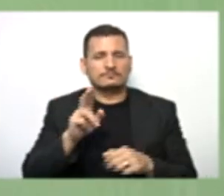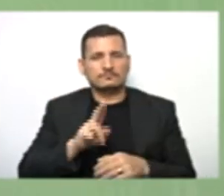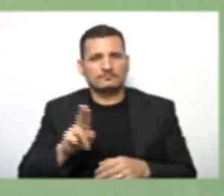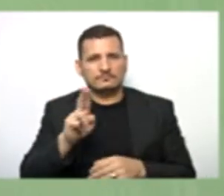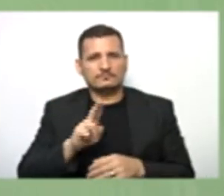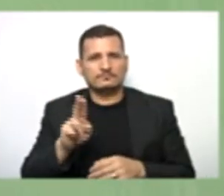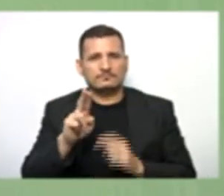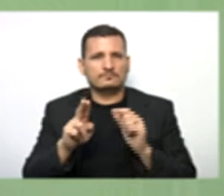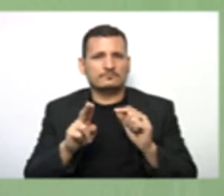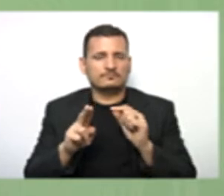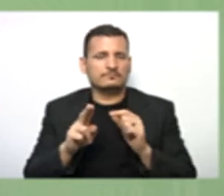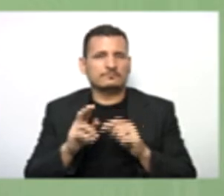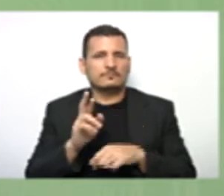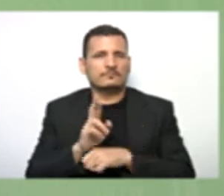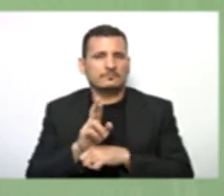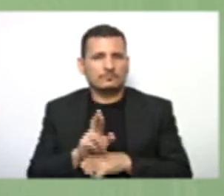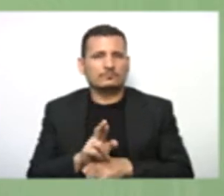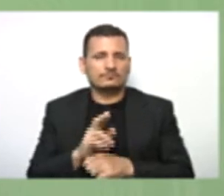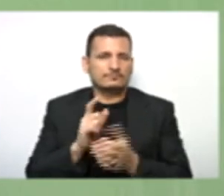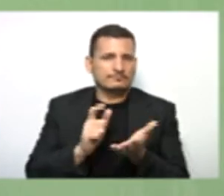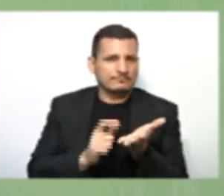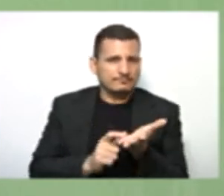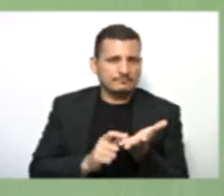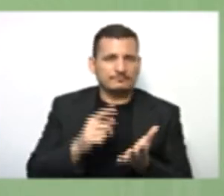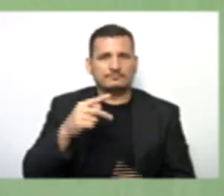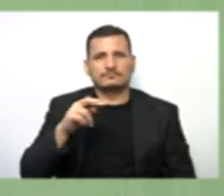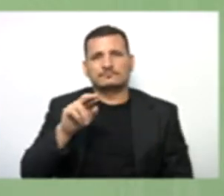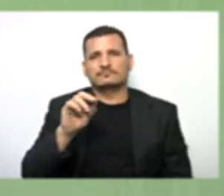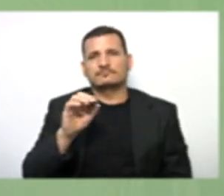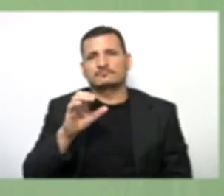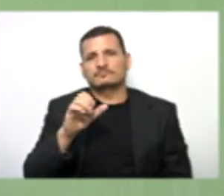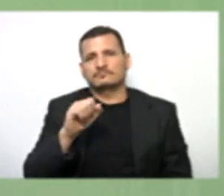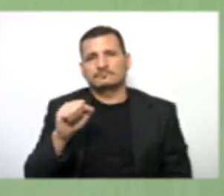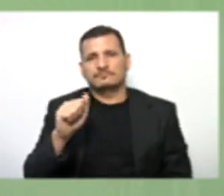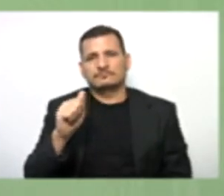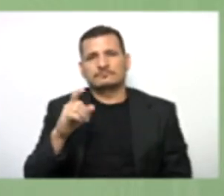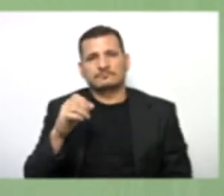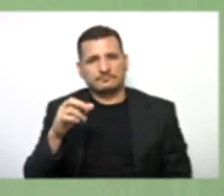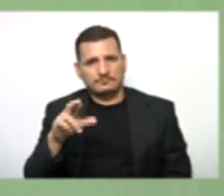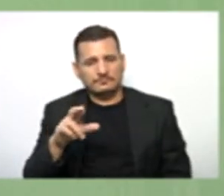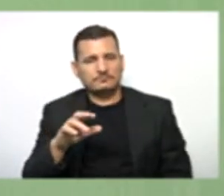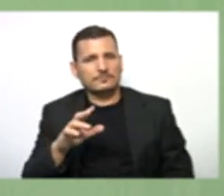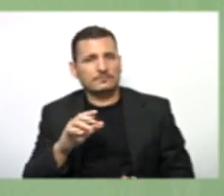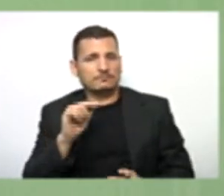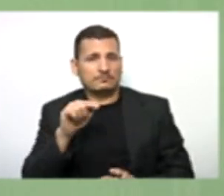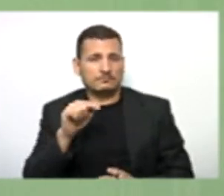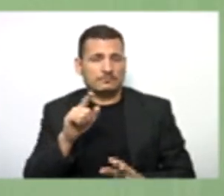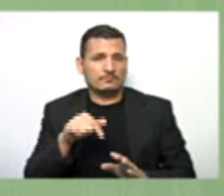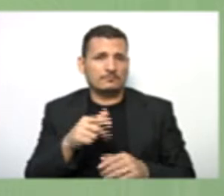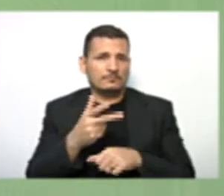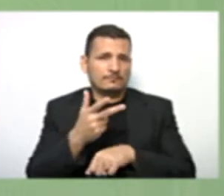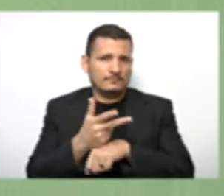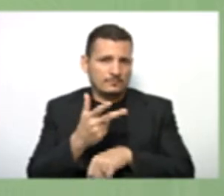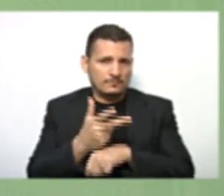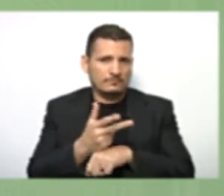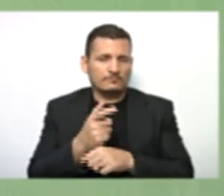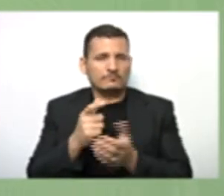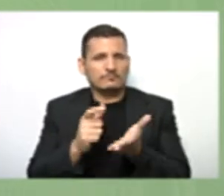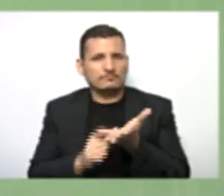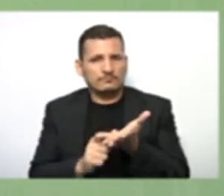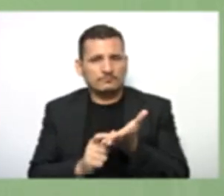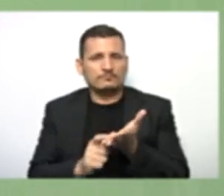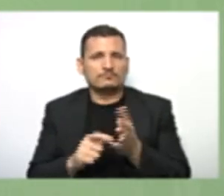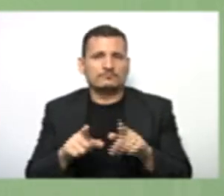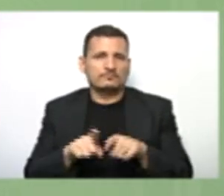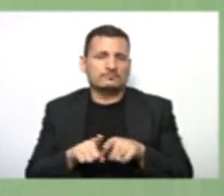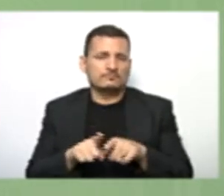utilizar muito recurso de processamento. Nesse caso, processamento de vídeo seria um dos elementos e também processamento